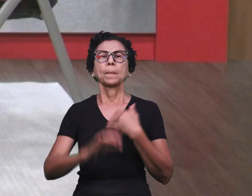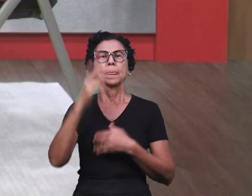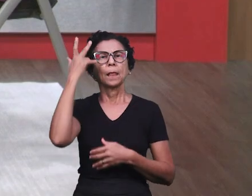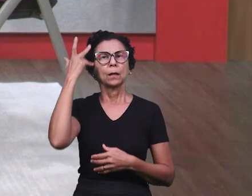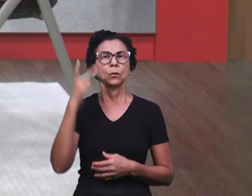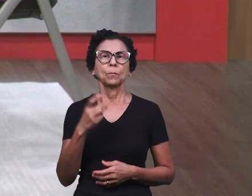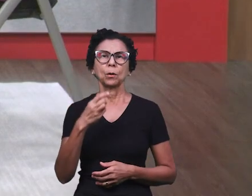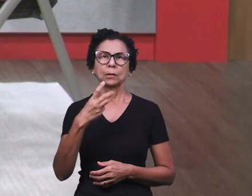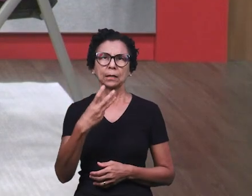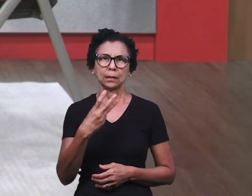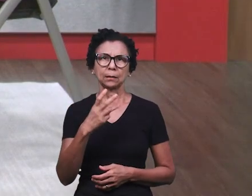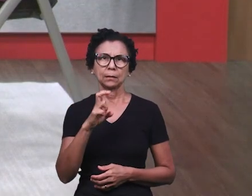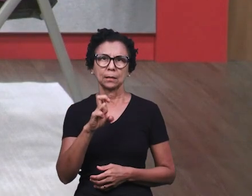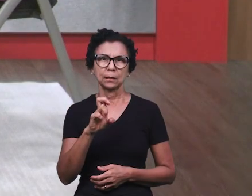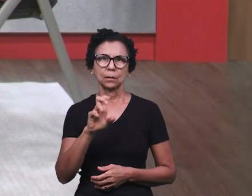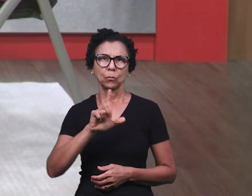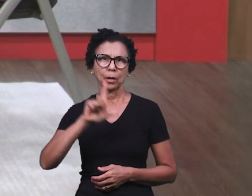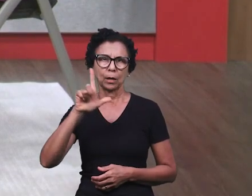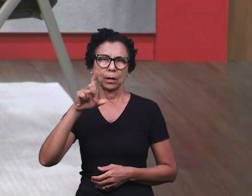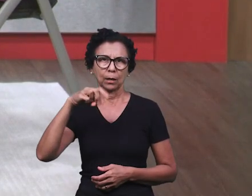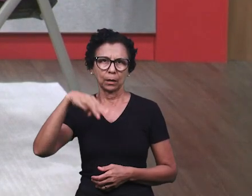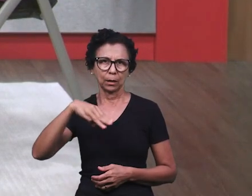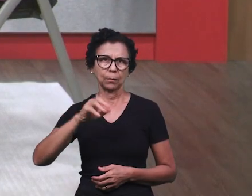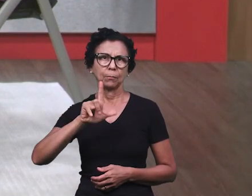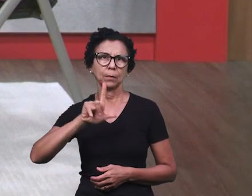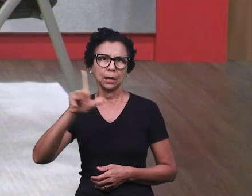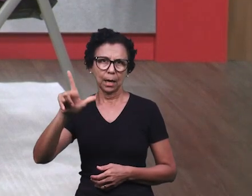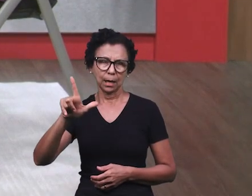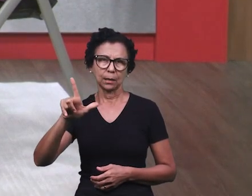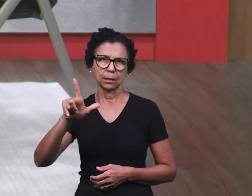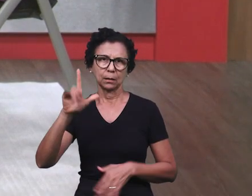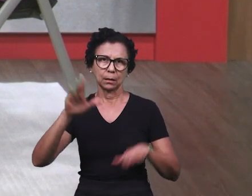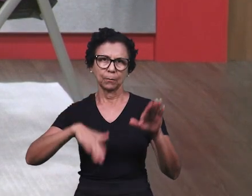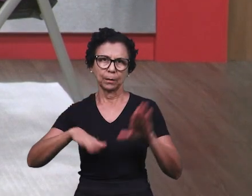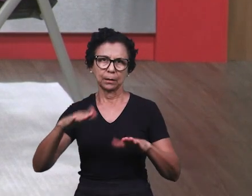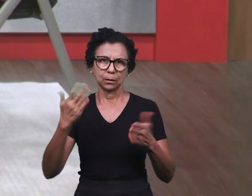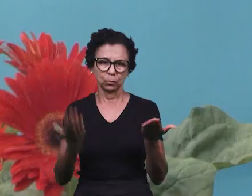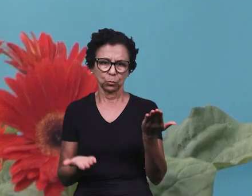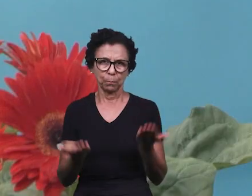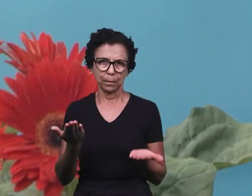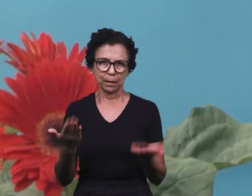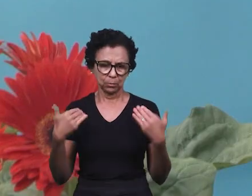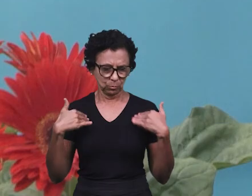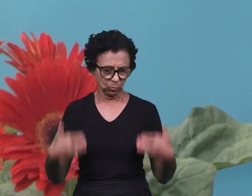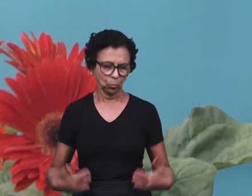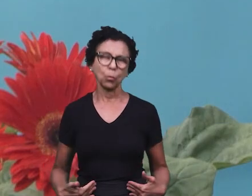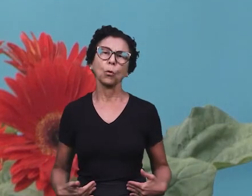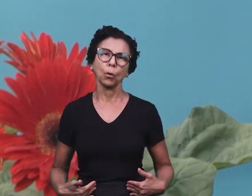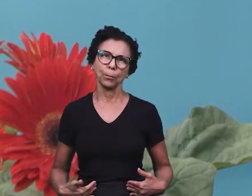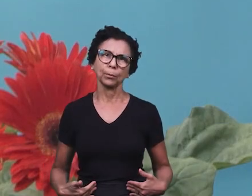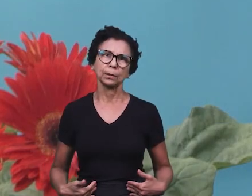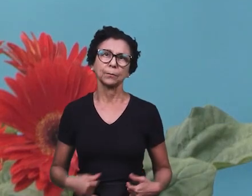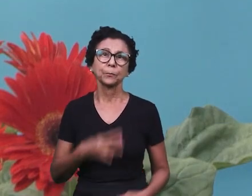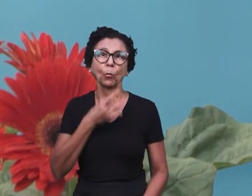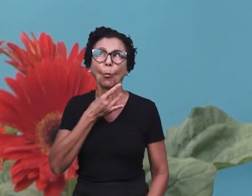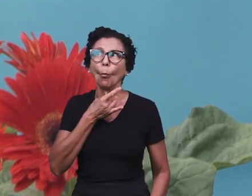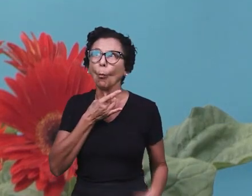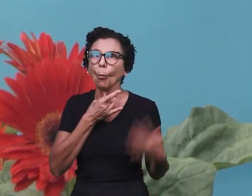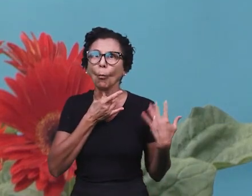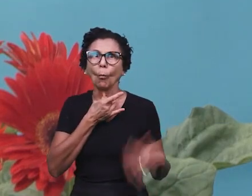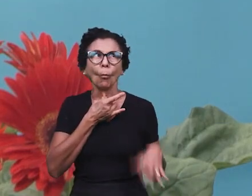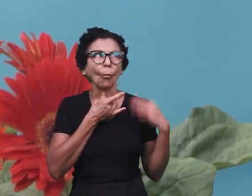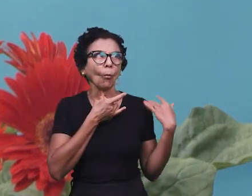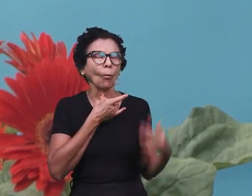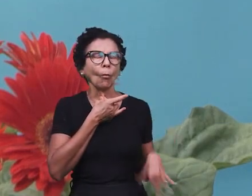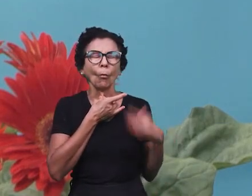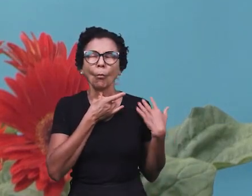por quilo de peso corporal, que para você daria em torno de uns 2,5 litros. A pessoa sente aquela sede sem fim e bebe